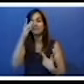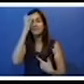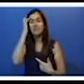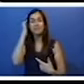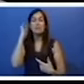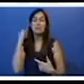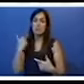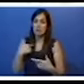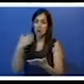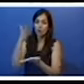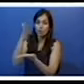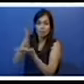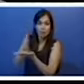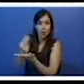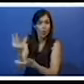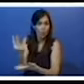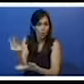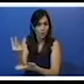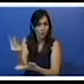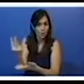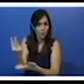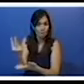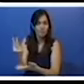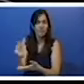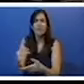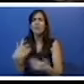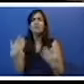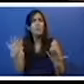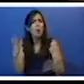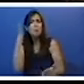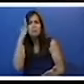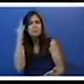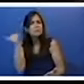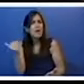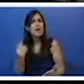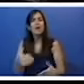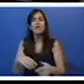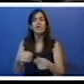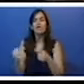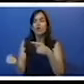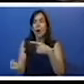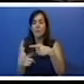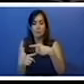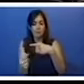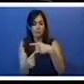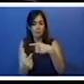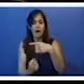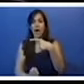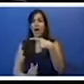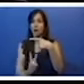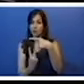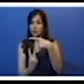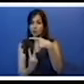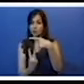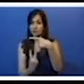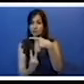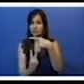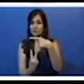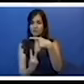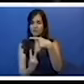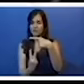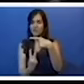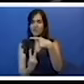professora se eu dividir em duas partes então eu sei que o denominador a parte de baixo é o 2